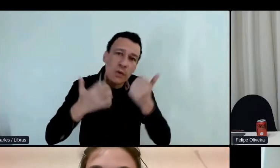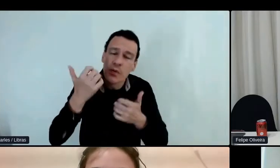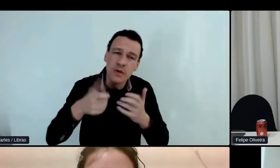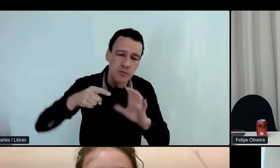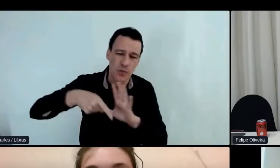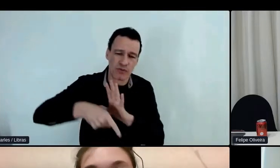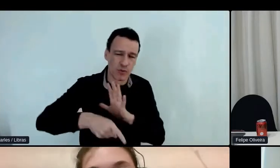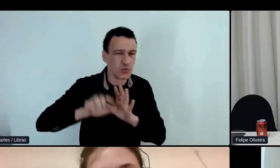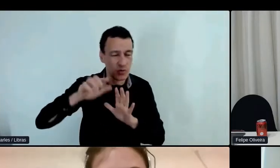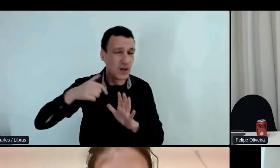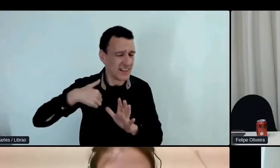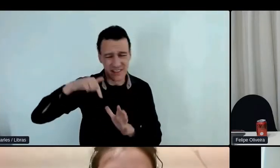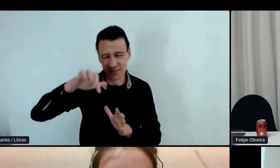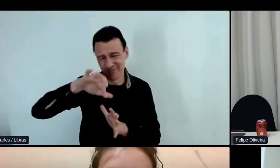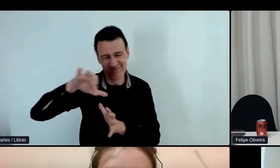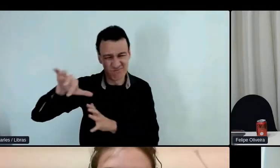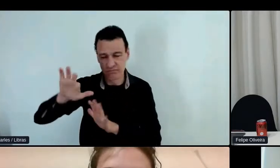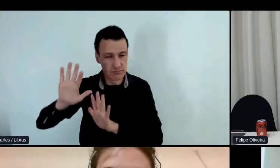ocorrem lá na infância,